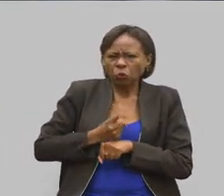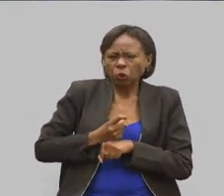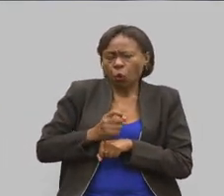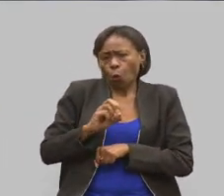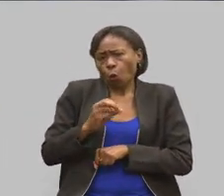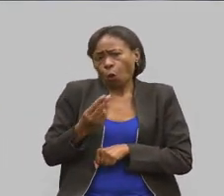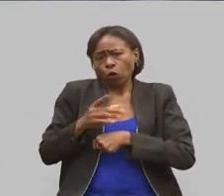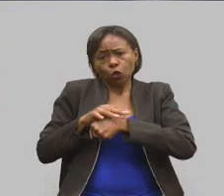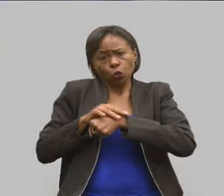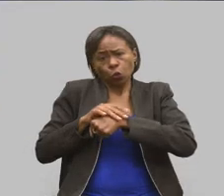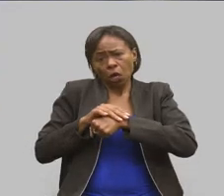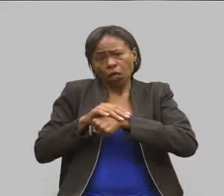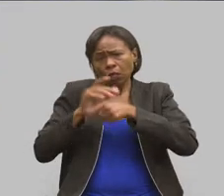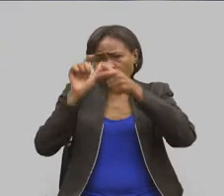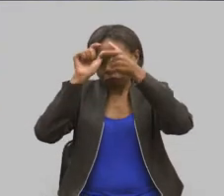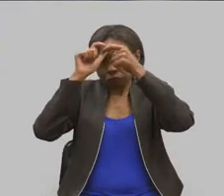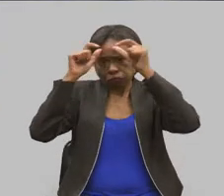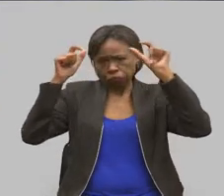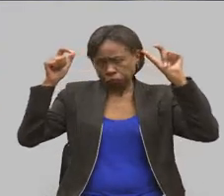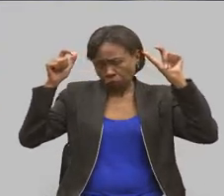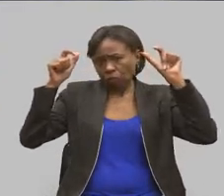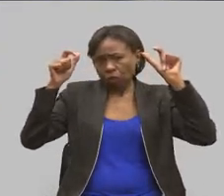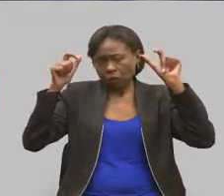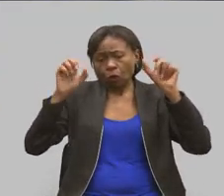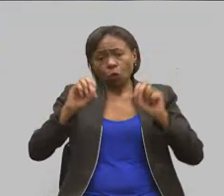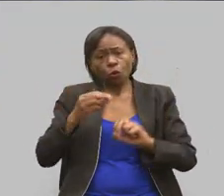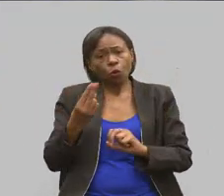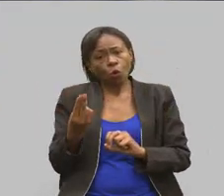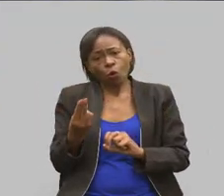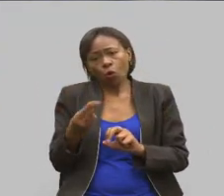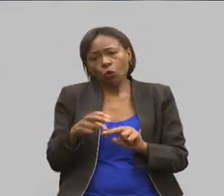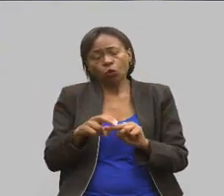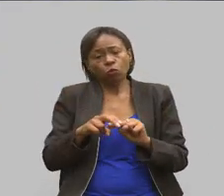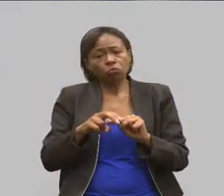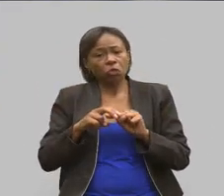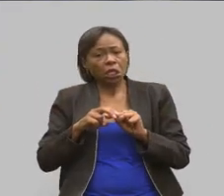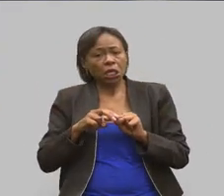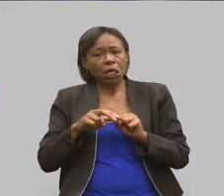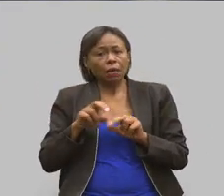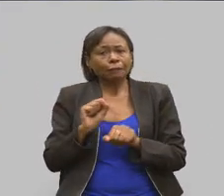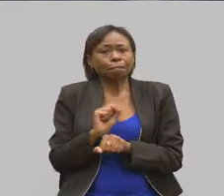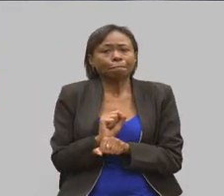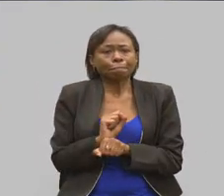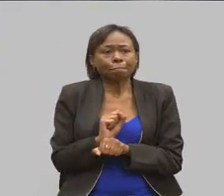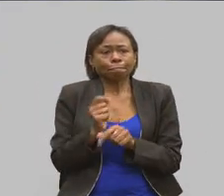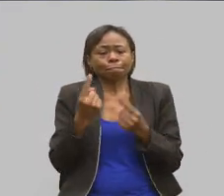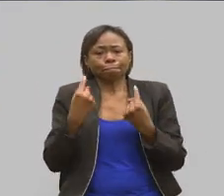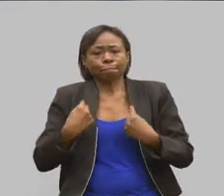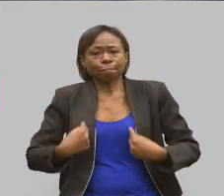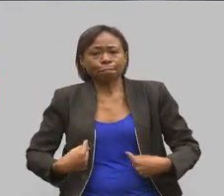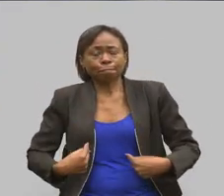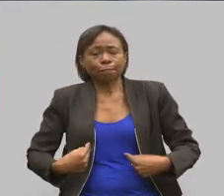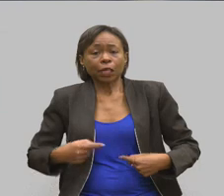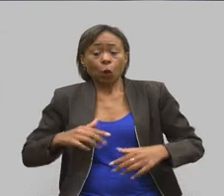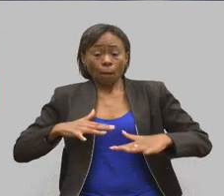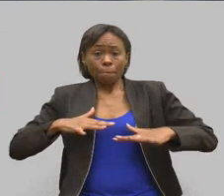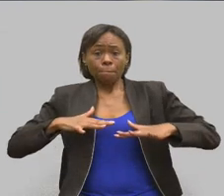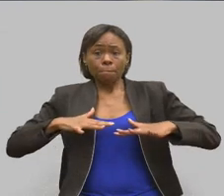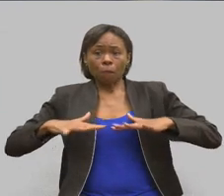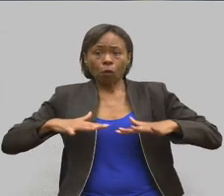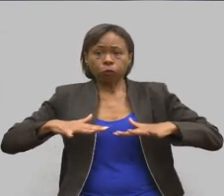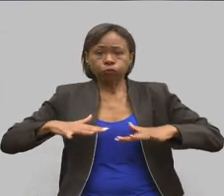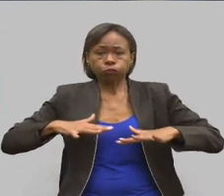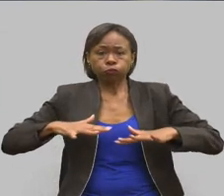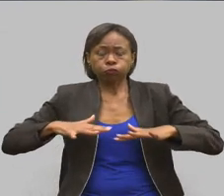ou por um fato de ter sido imobilizada então precisa que se volte o movimento que faça